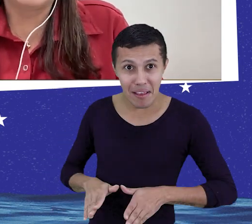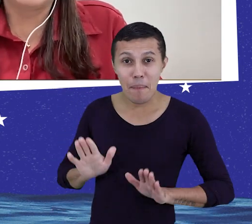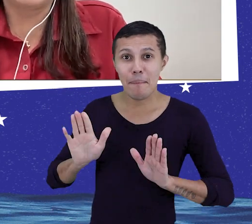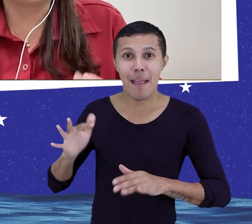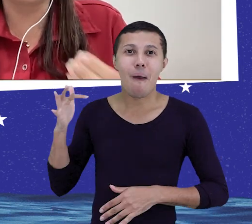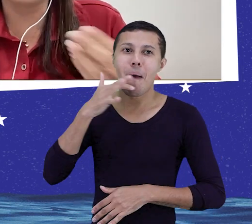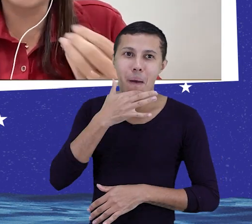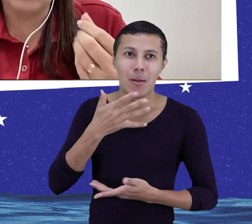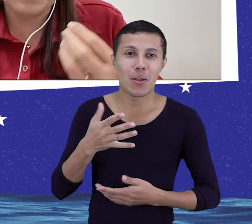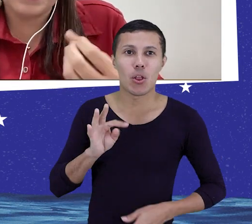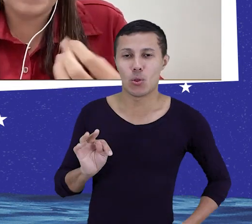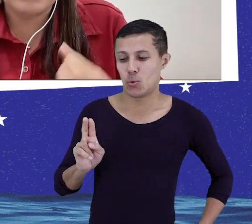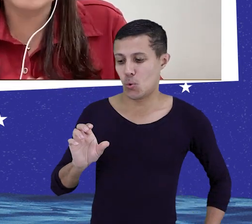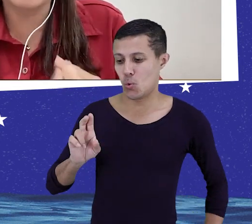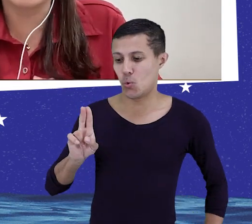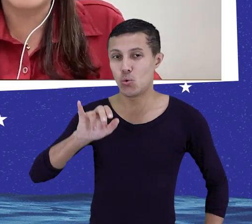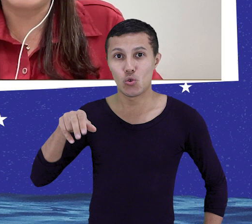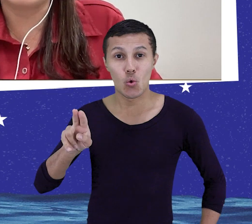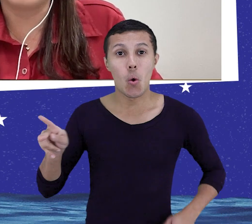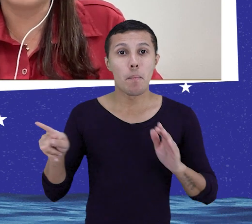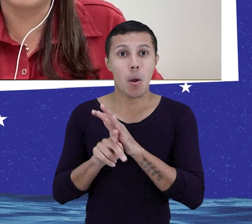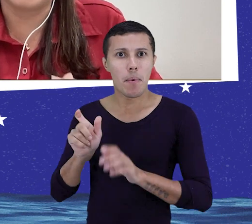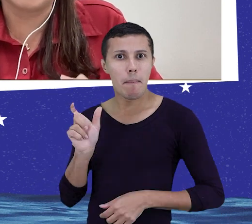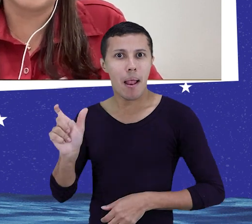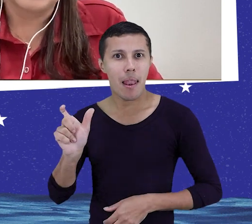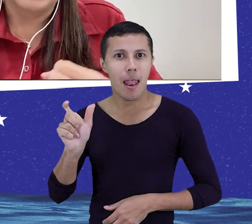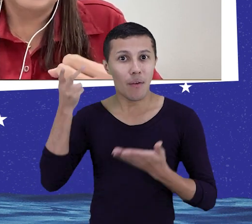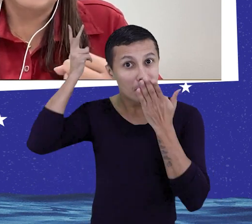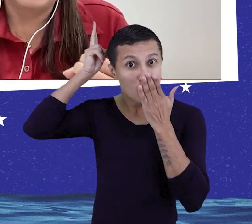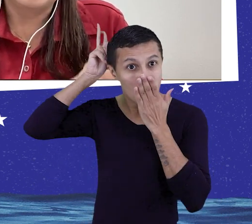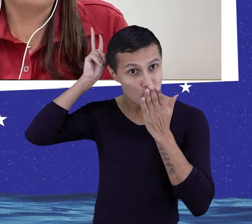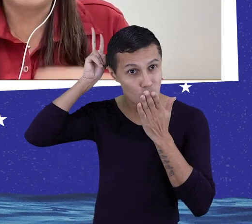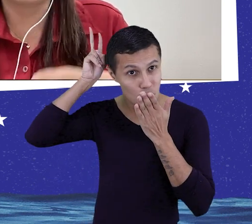Mas Tucuju é uma palavra indígena, né? Então,